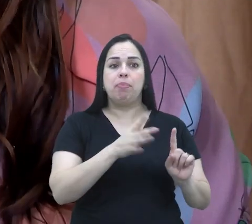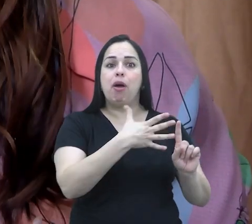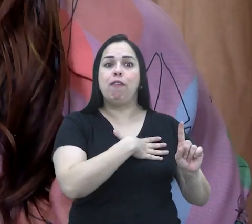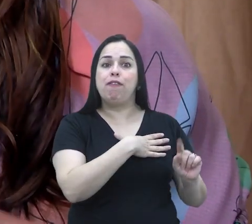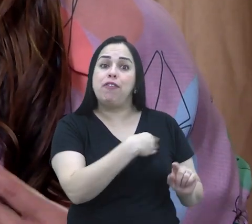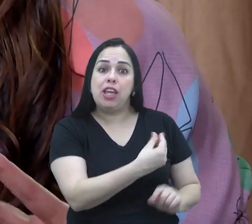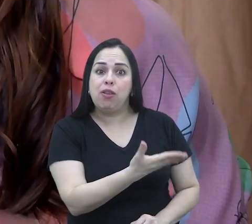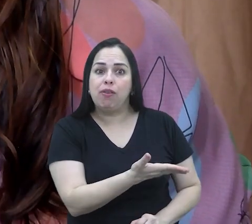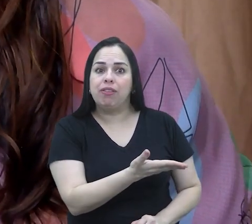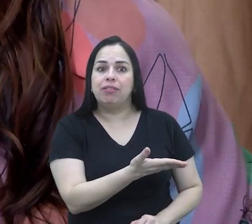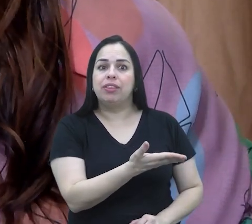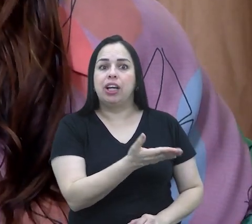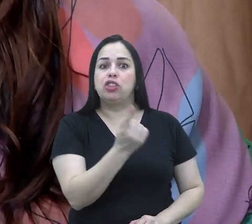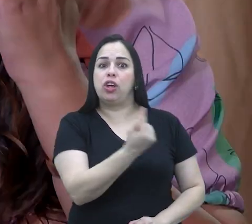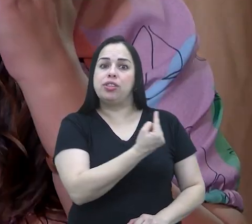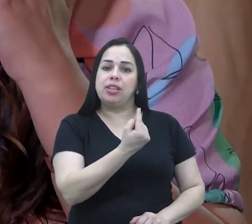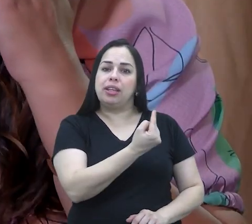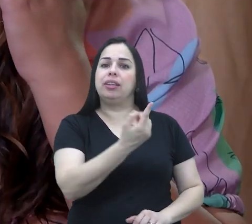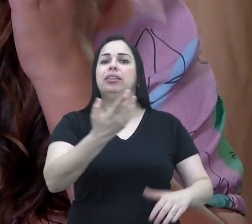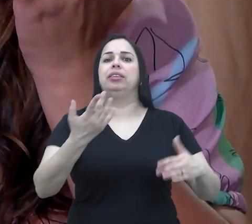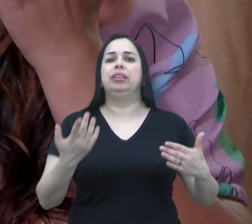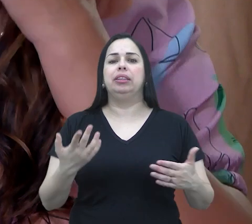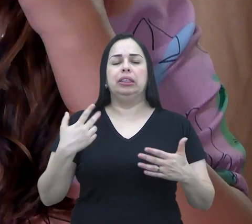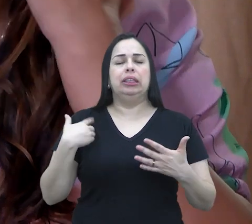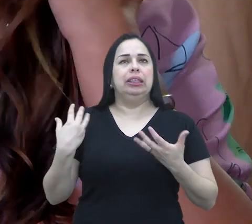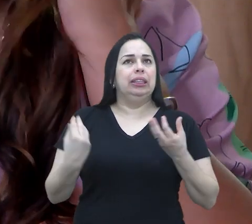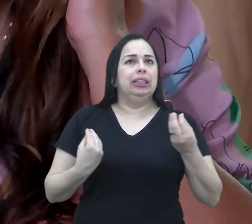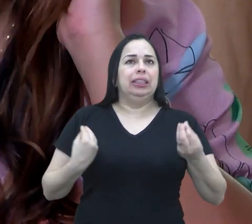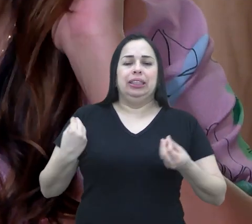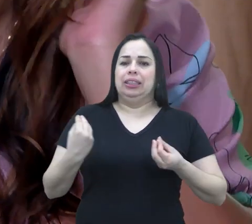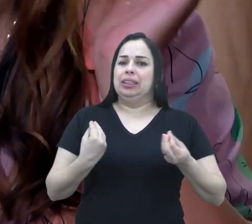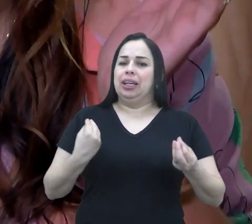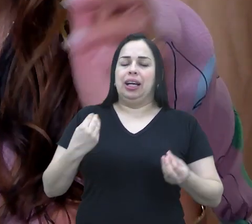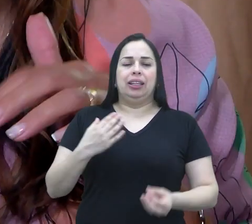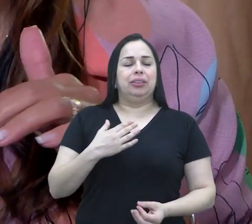meu filho, como que ia ser. Eu percebi que eu estava